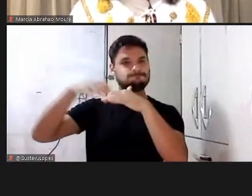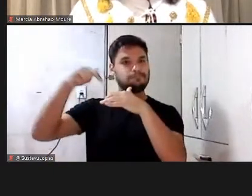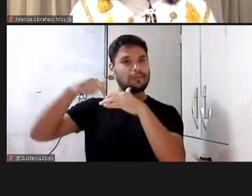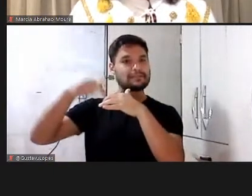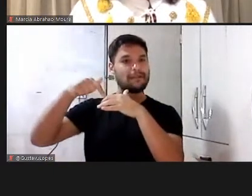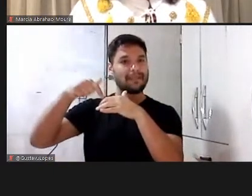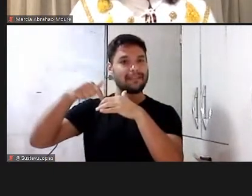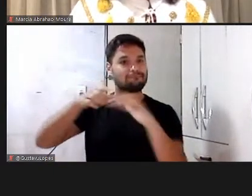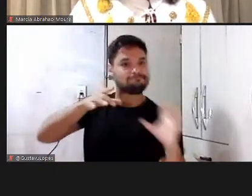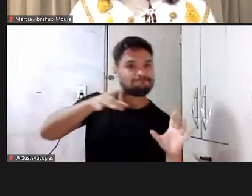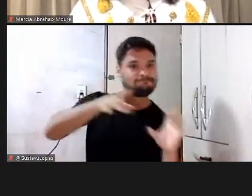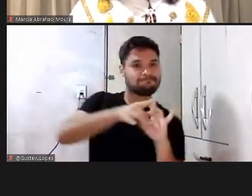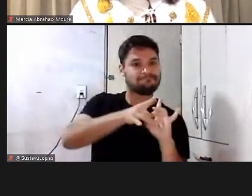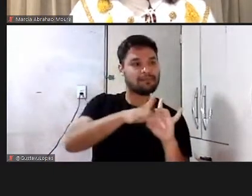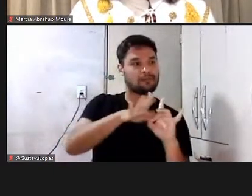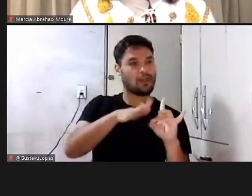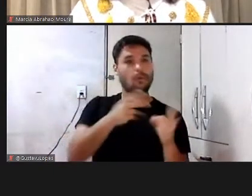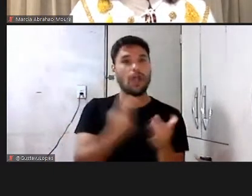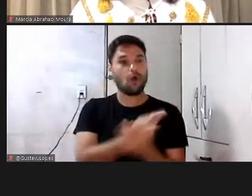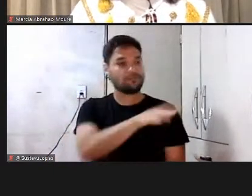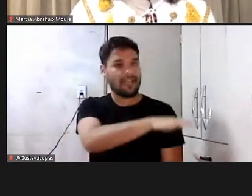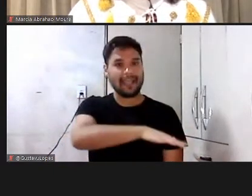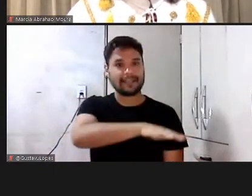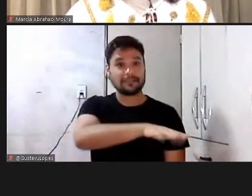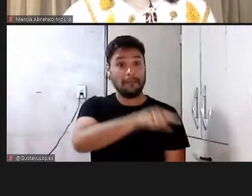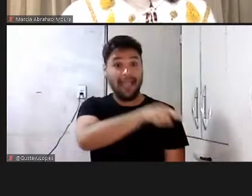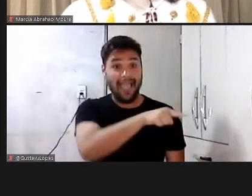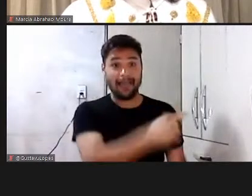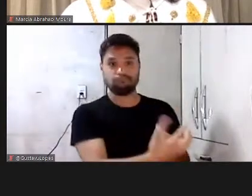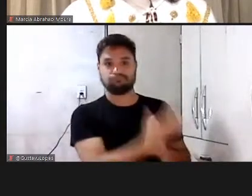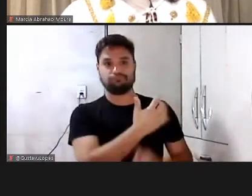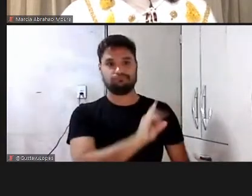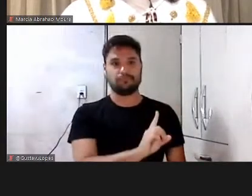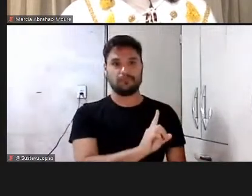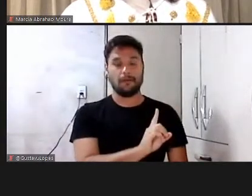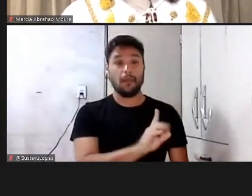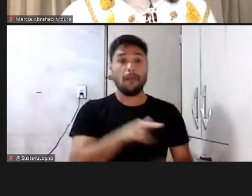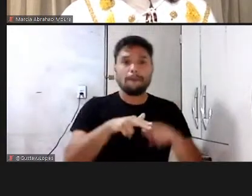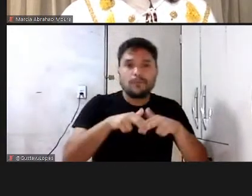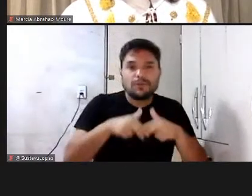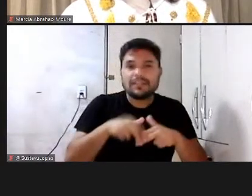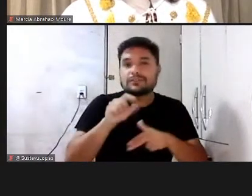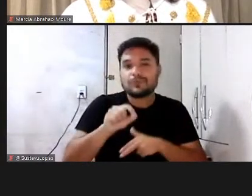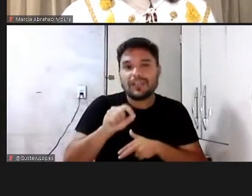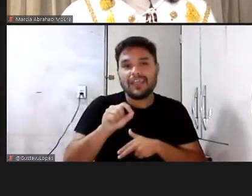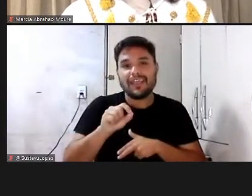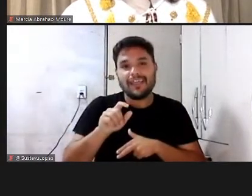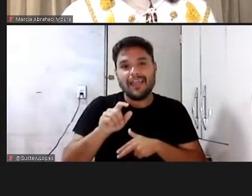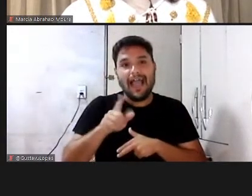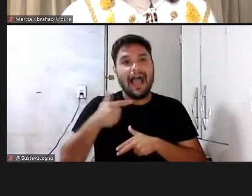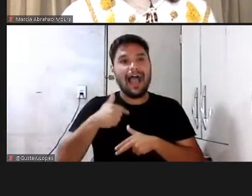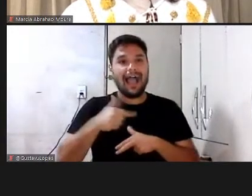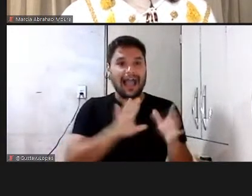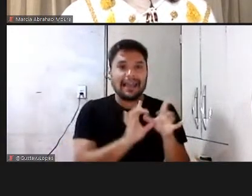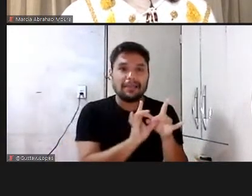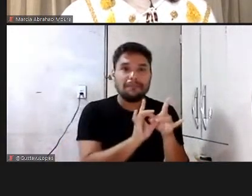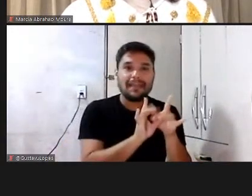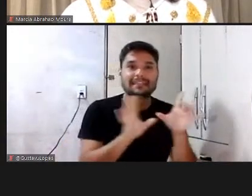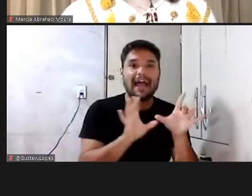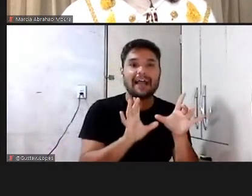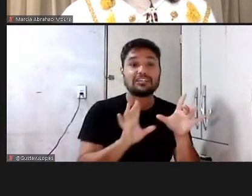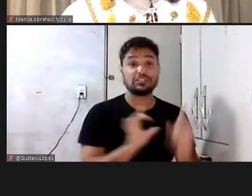às ocasiões, mas não causados por elas. Essa conclusão se alinha com a ideia de liberdade ou